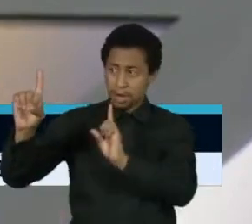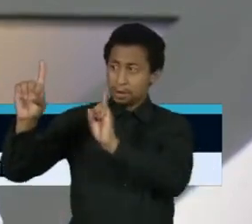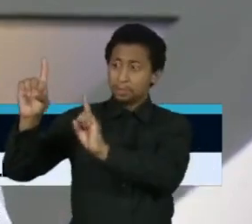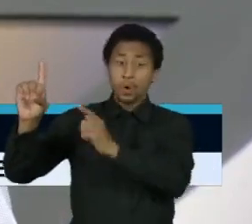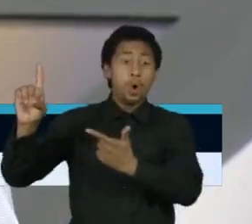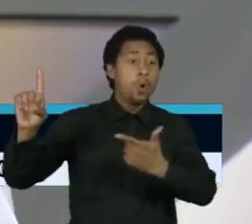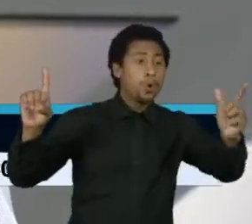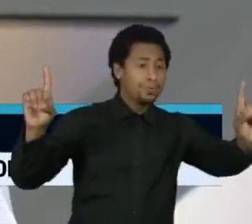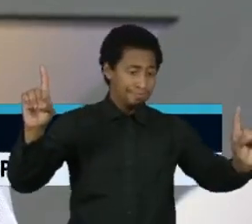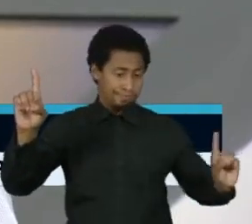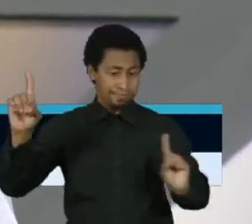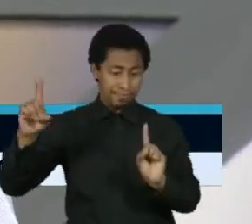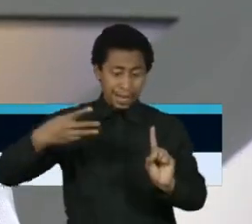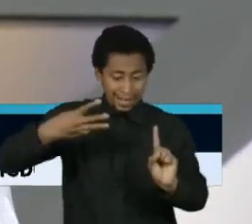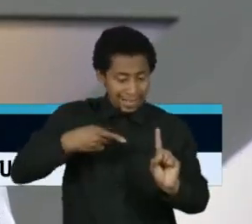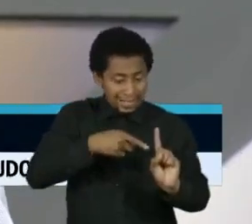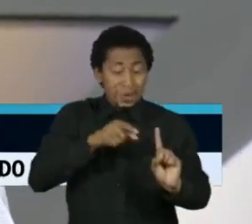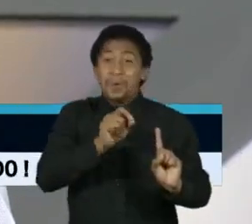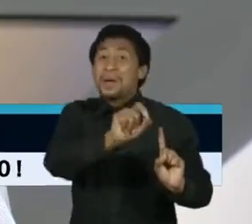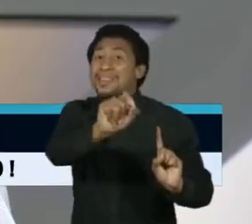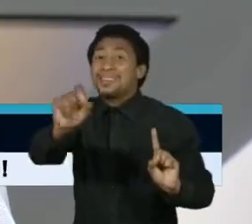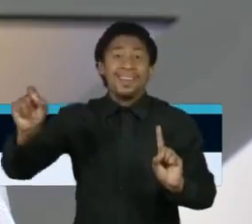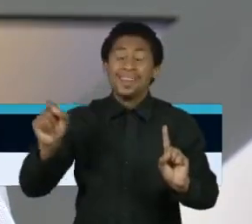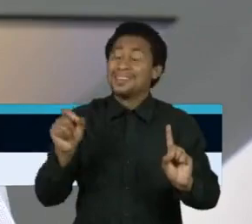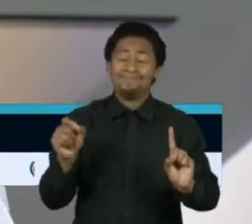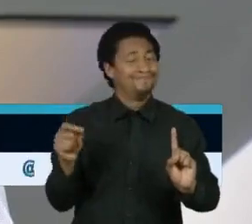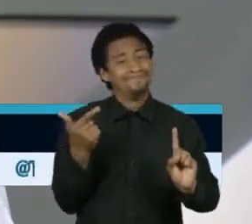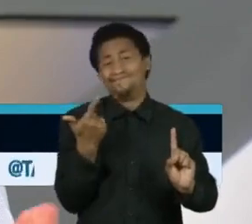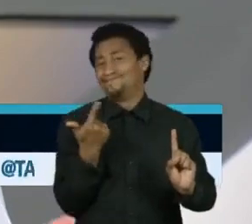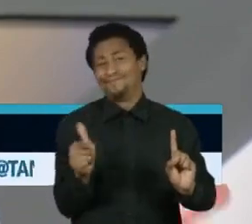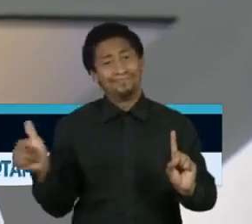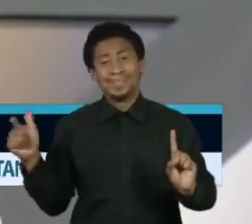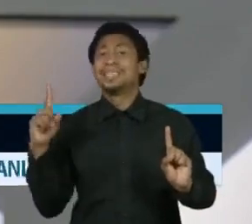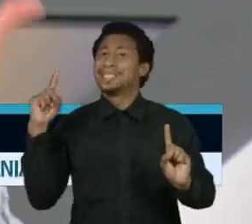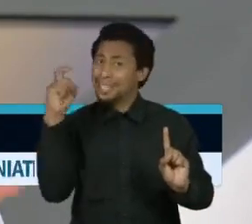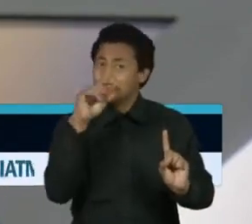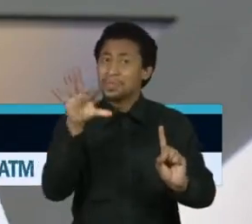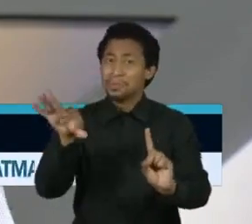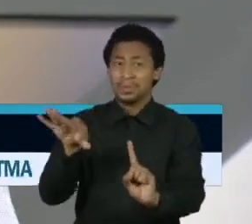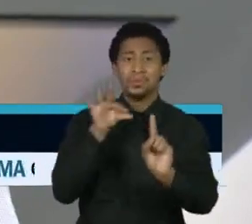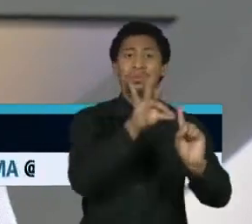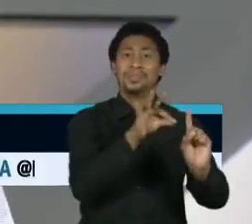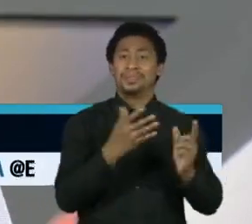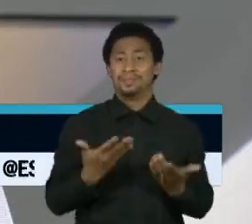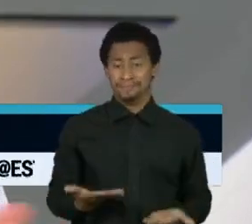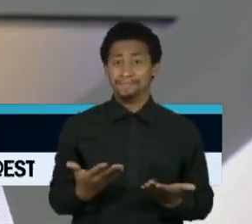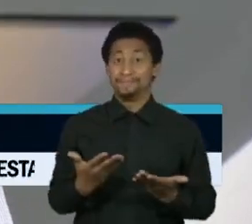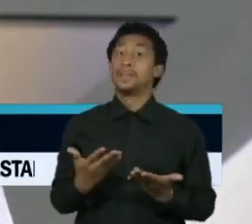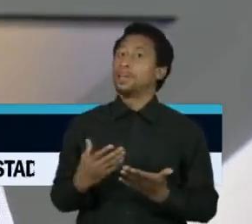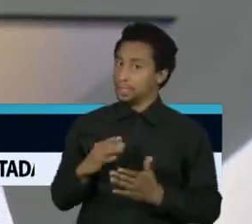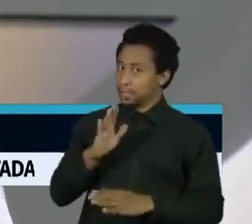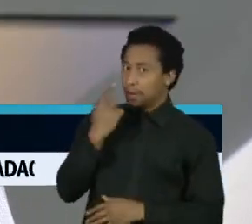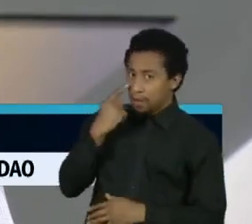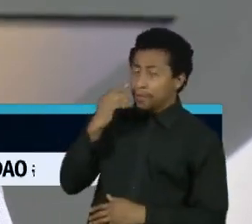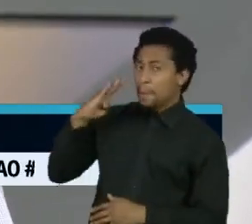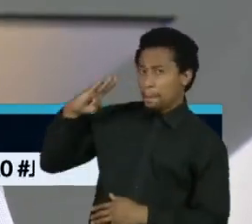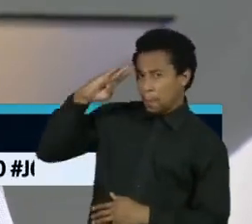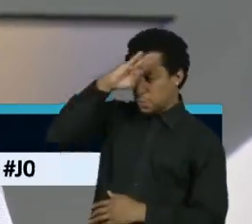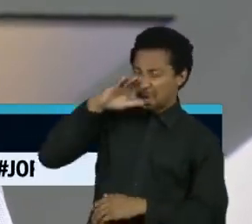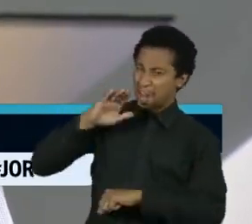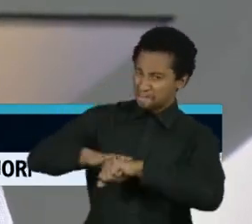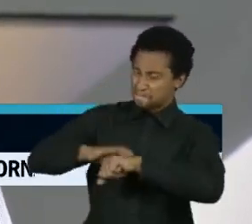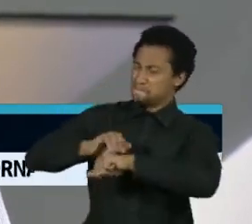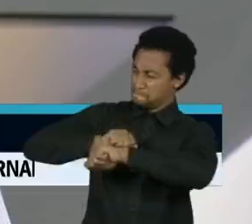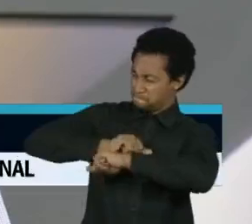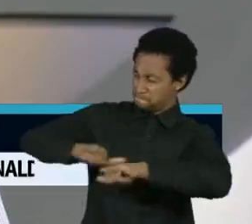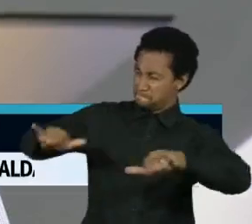depois principalmente do que a gente viu da matéria anterior, de que Bolsonaro vai estimular e vai ser a polarização daqui para